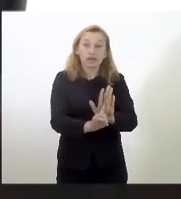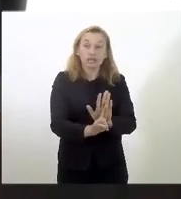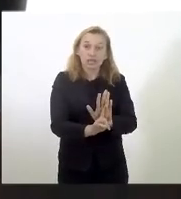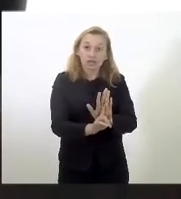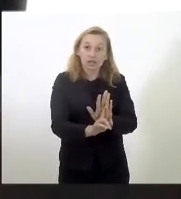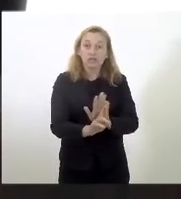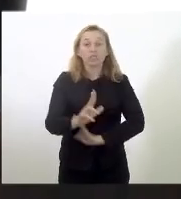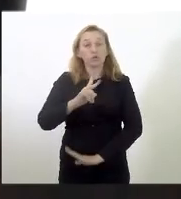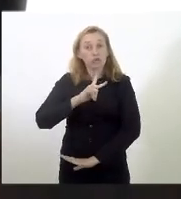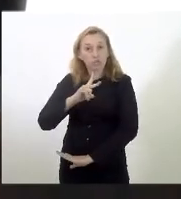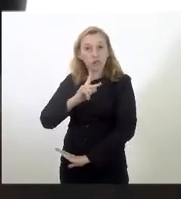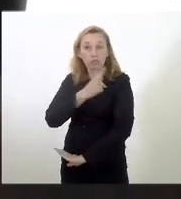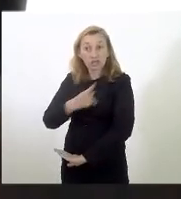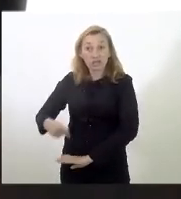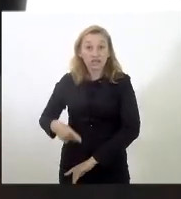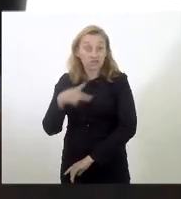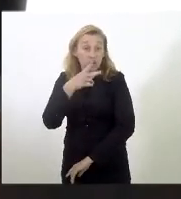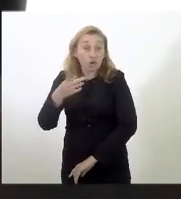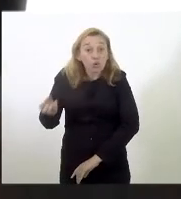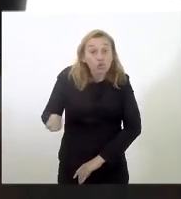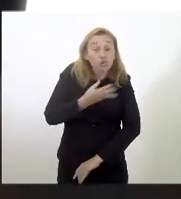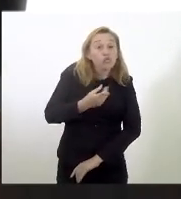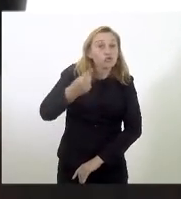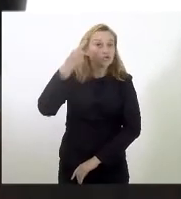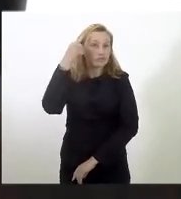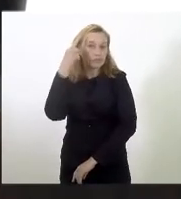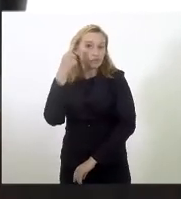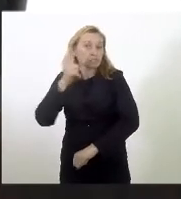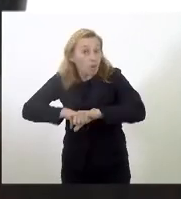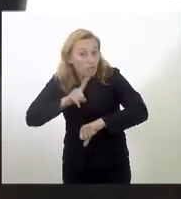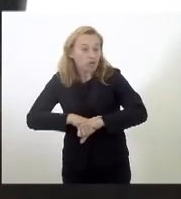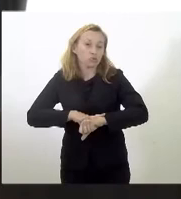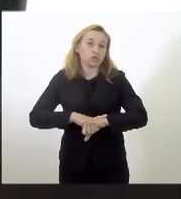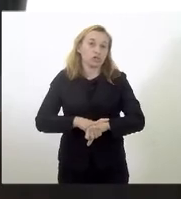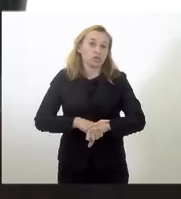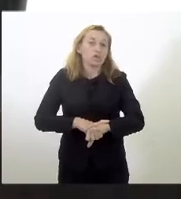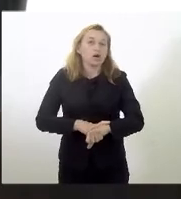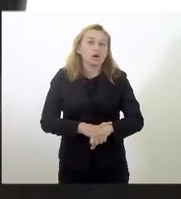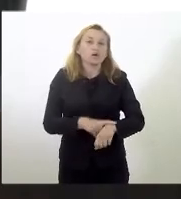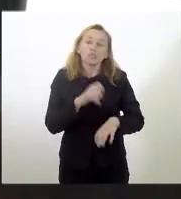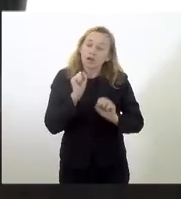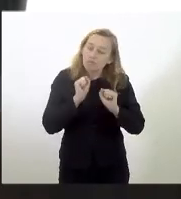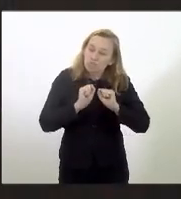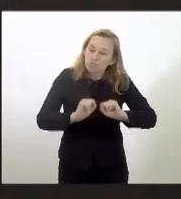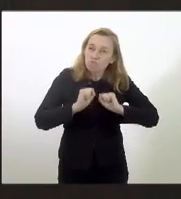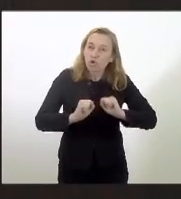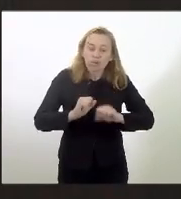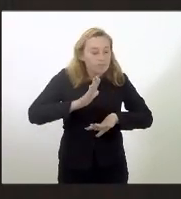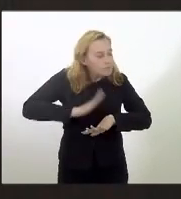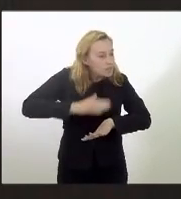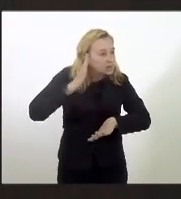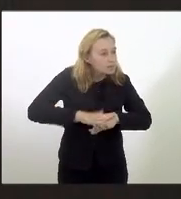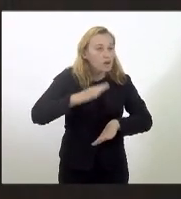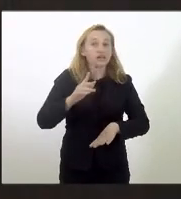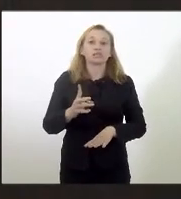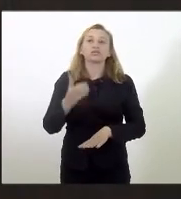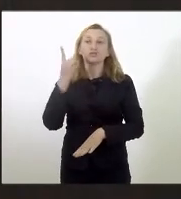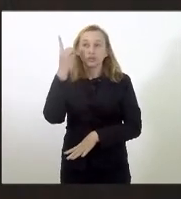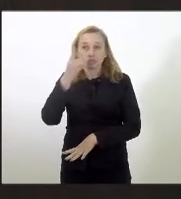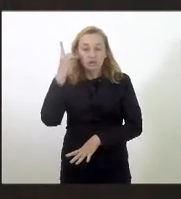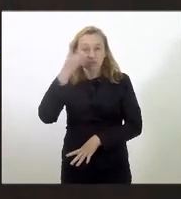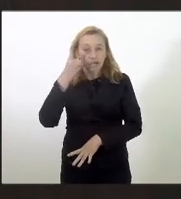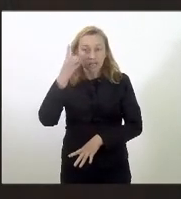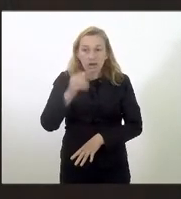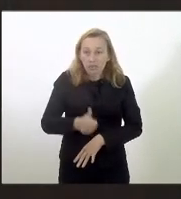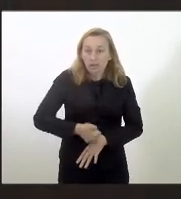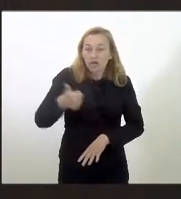próprio presidente disse, um novo tempo, uma nova abordagem, para que possa cada vez mais o Parlamento